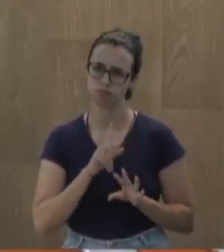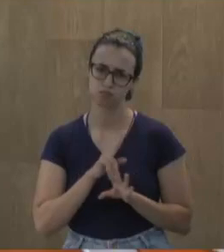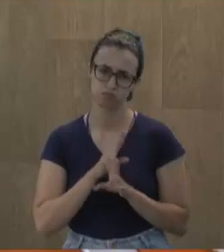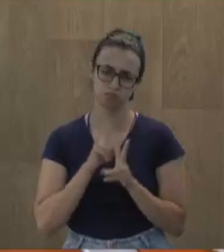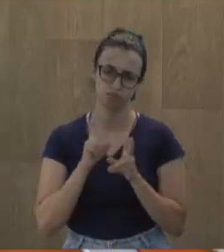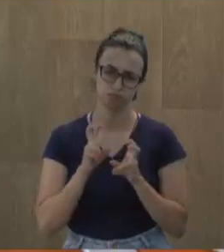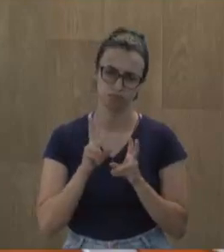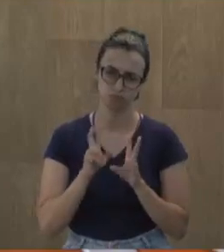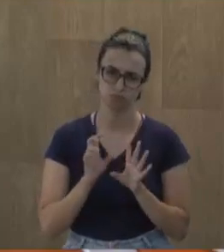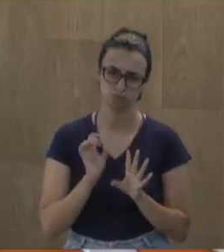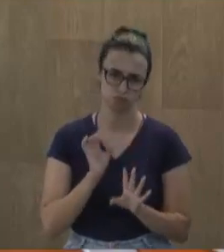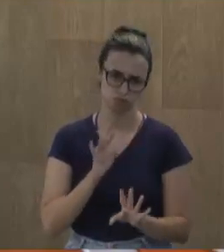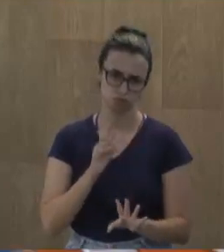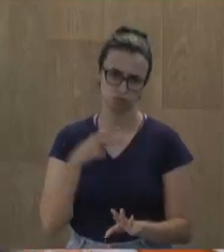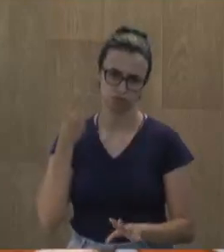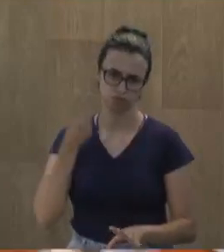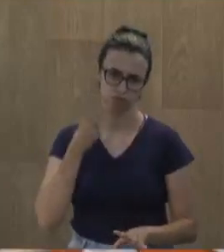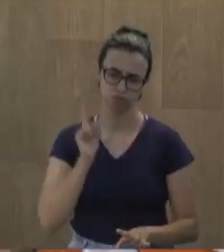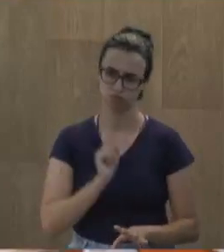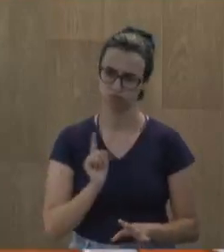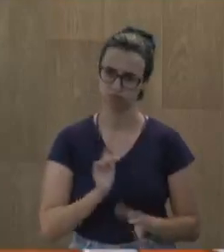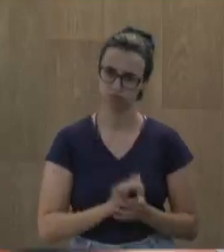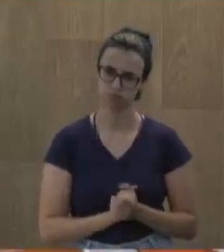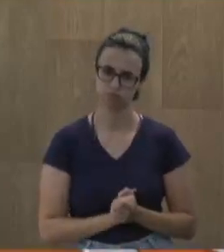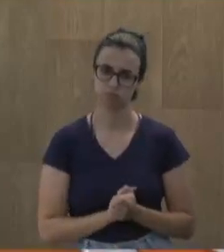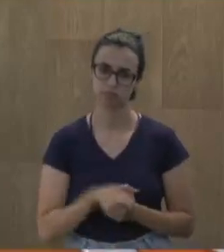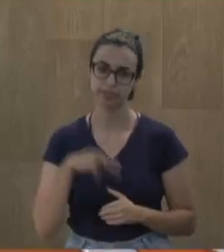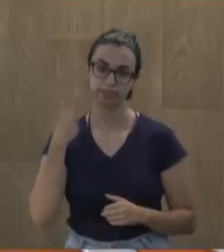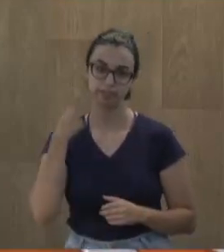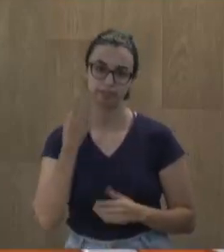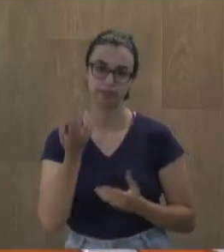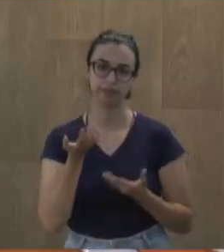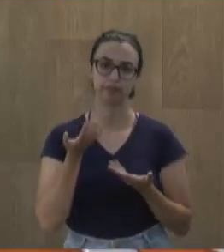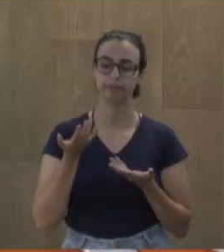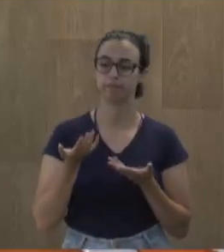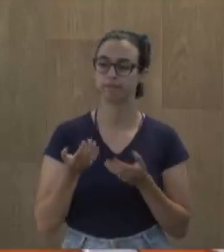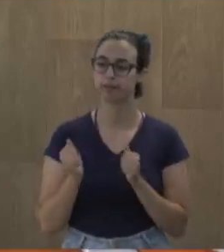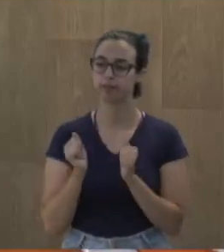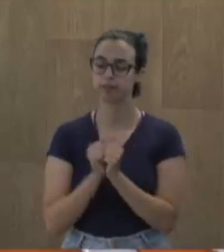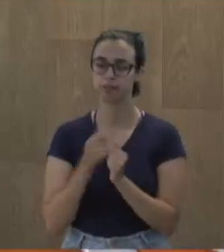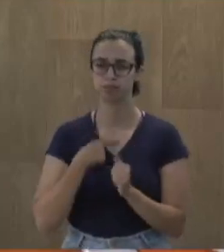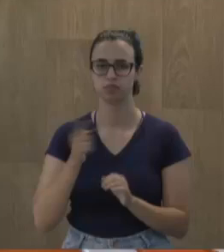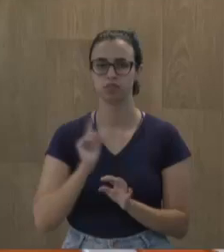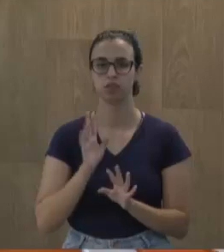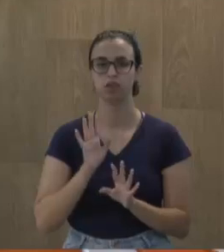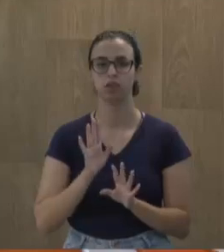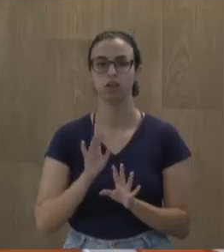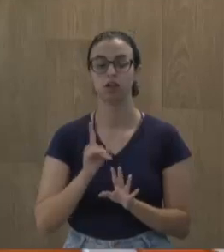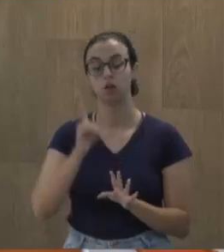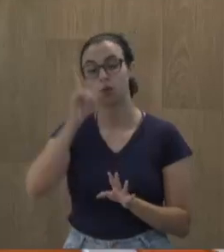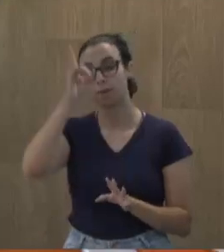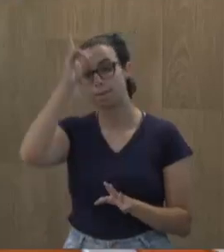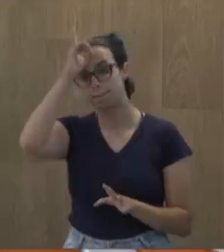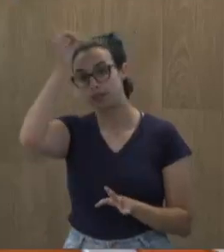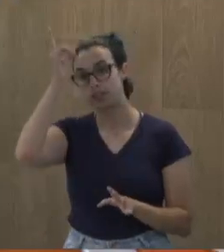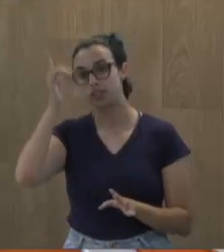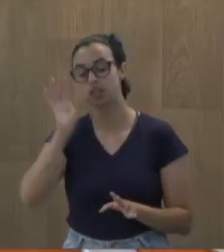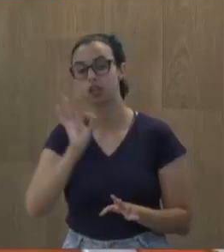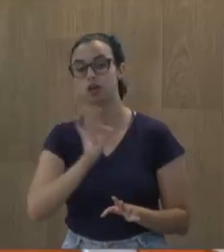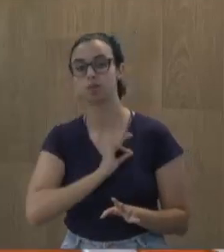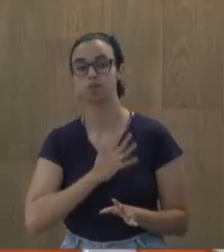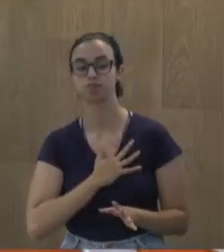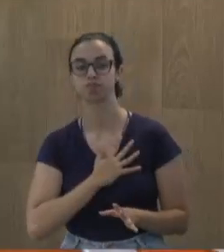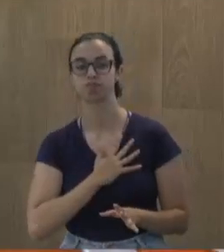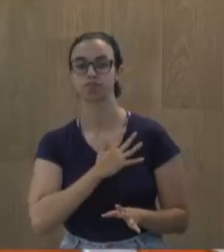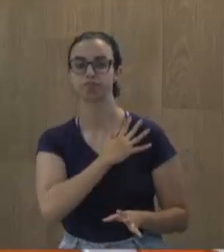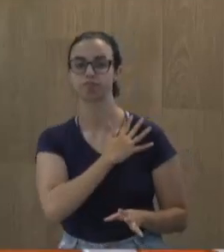né sou do vereador que não é um vereador tá querendo pegar carona não isso aqui é uma ideia do sargento Elton